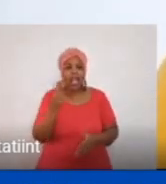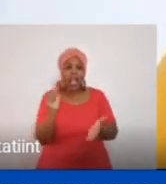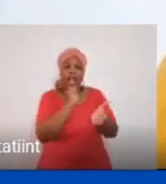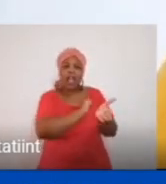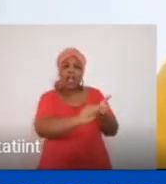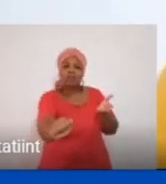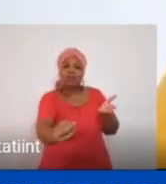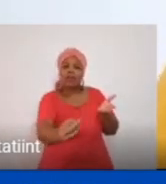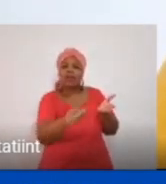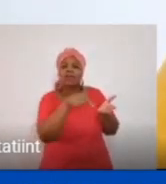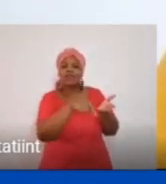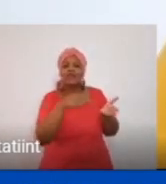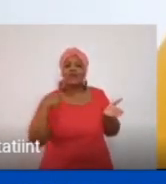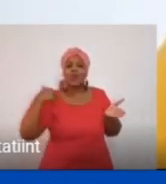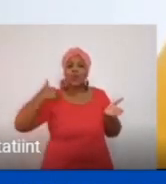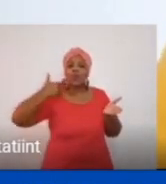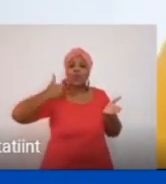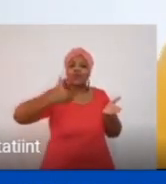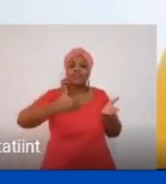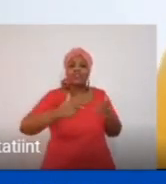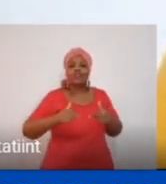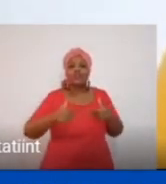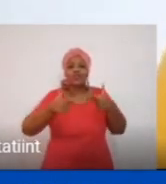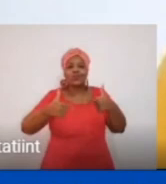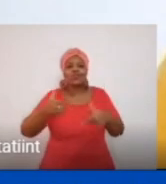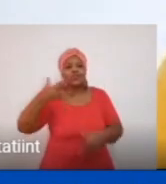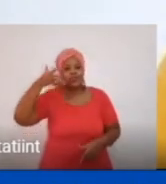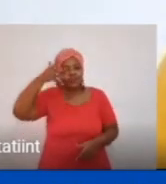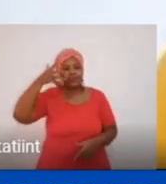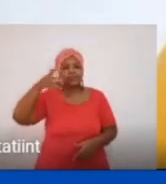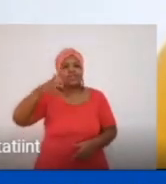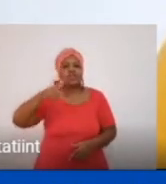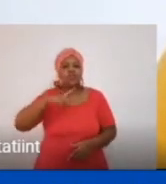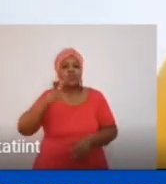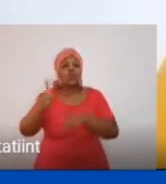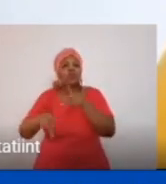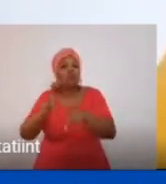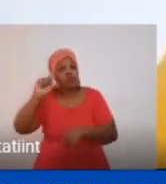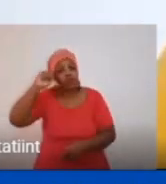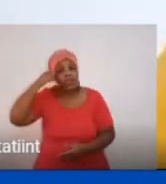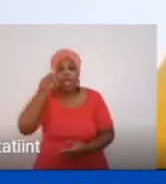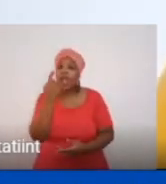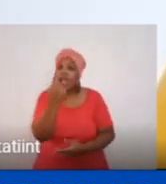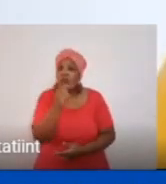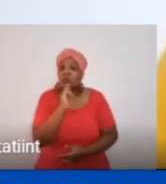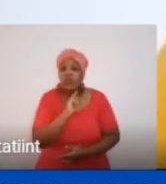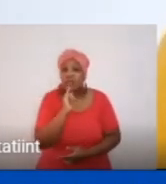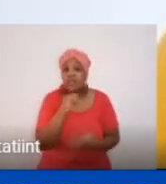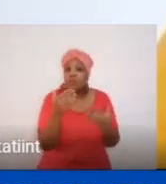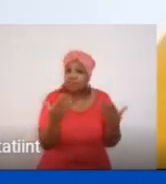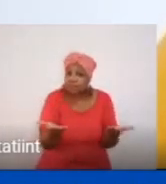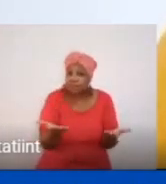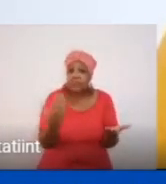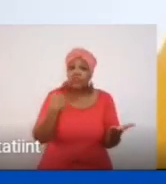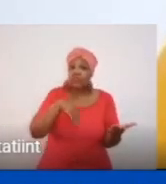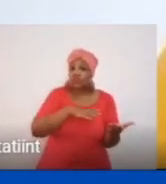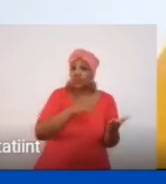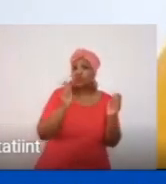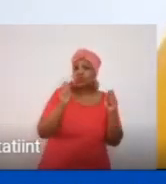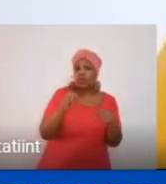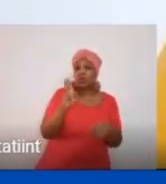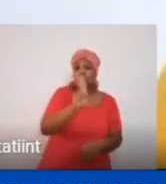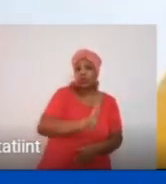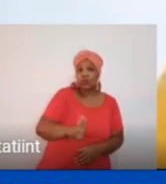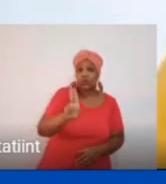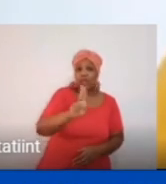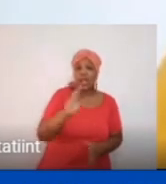apagamento do processo de luta política. Então é um dos exemplos de como a gente pode utilizar